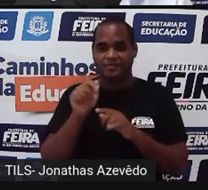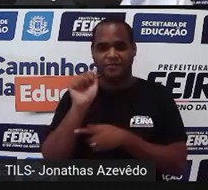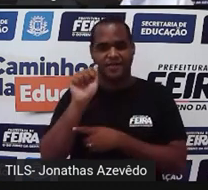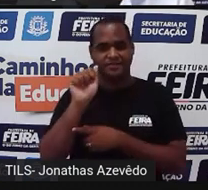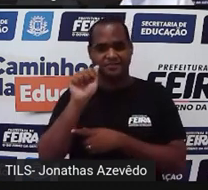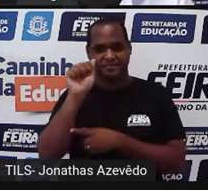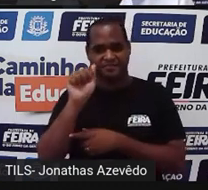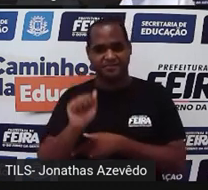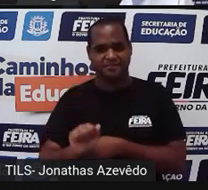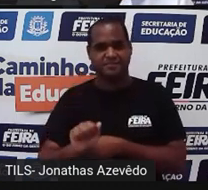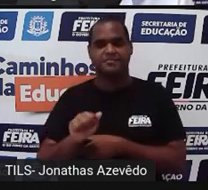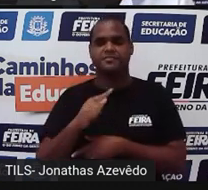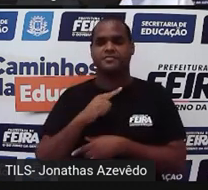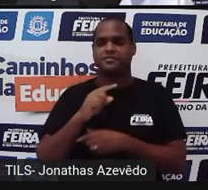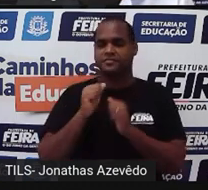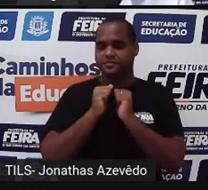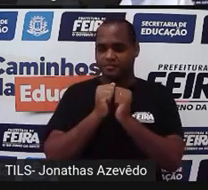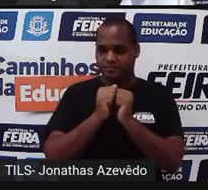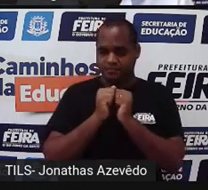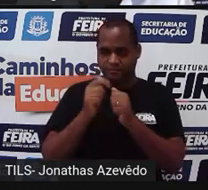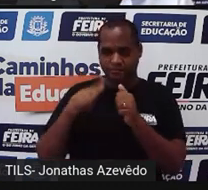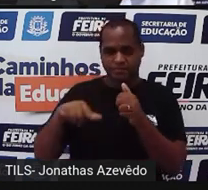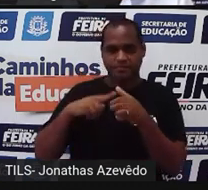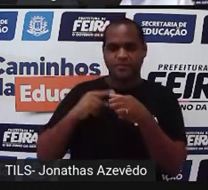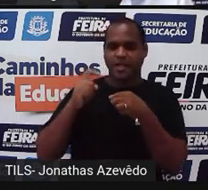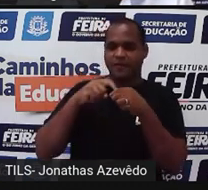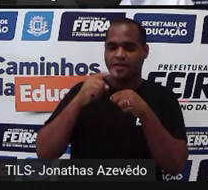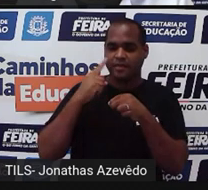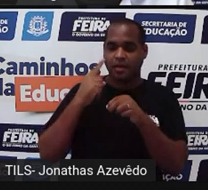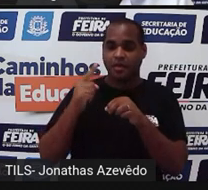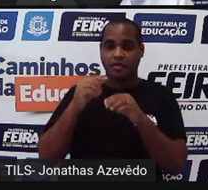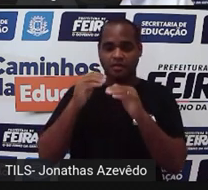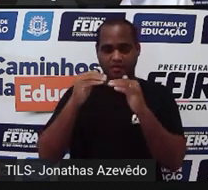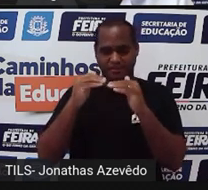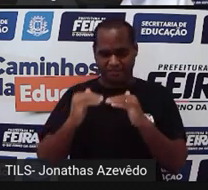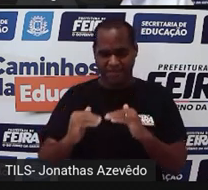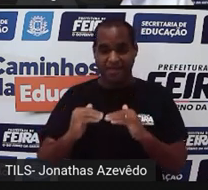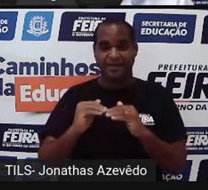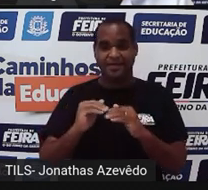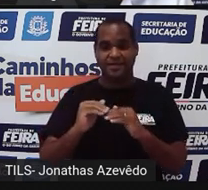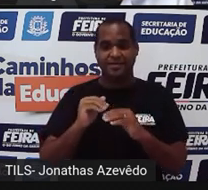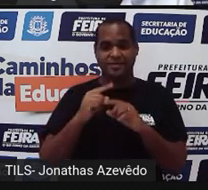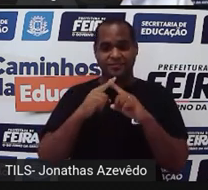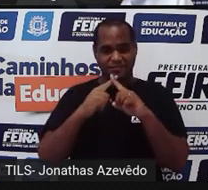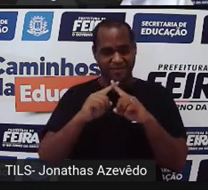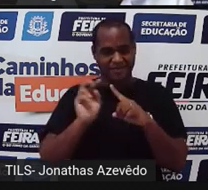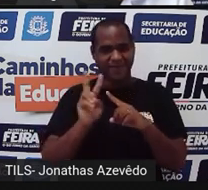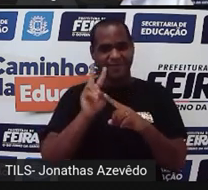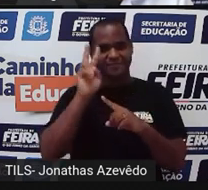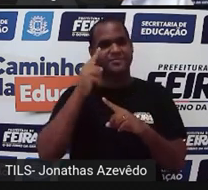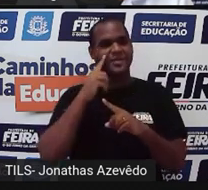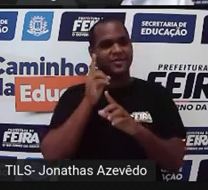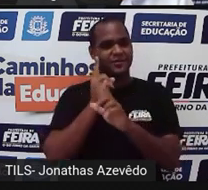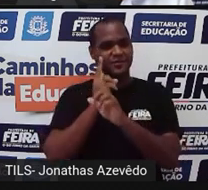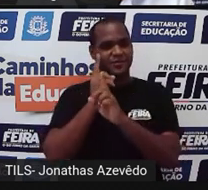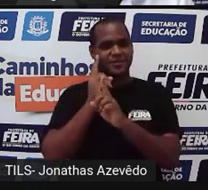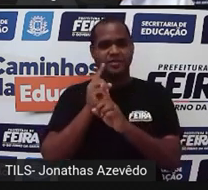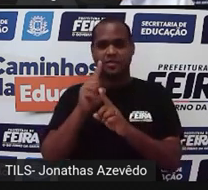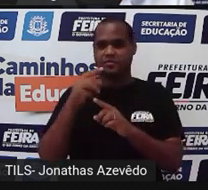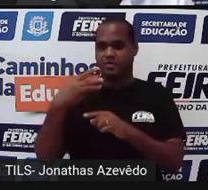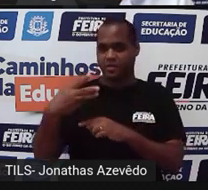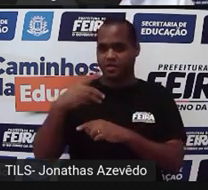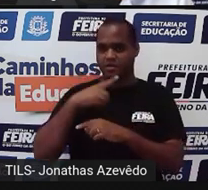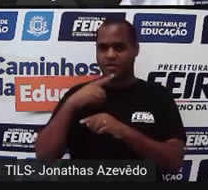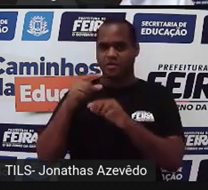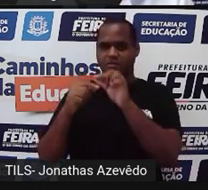A. Se eu jogo esse ponto A aqui para baixo, eu acho o valor de x, vai bater no 3. E se